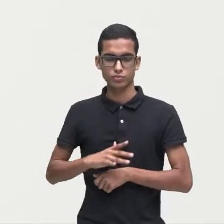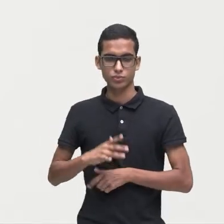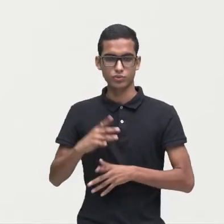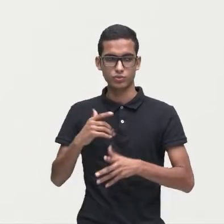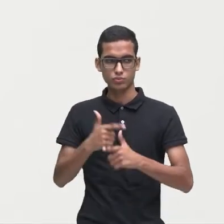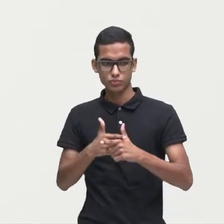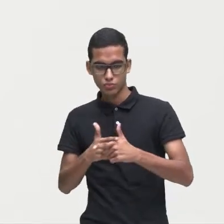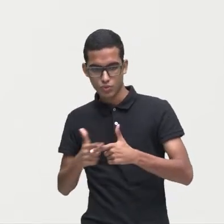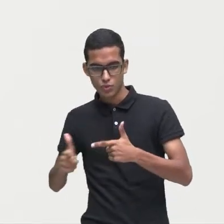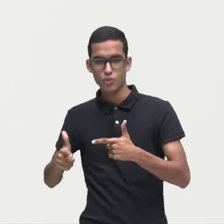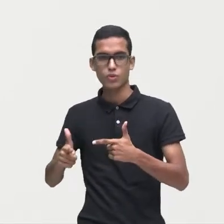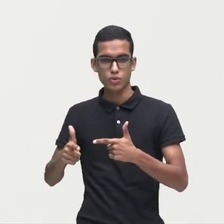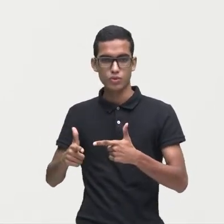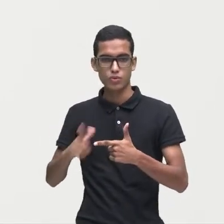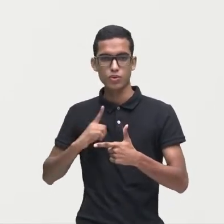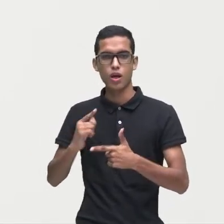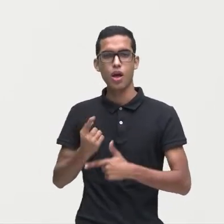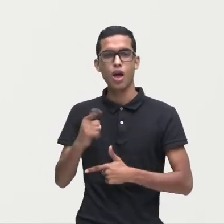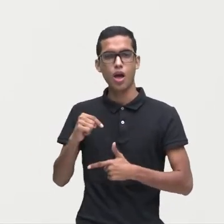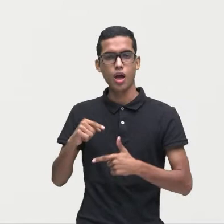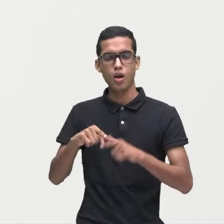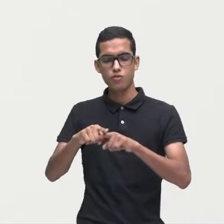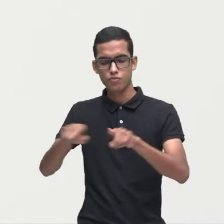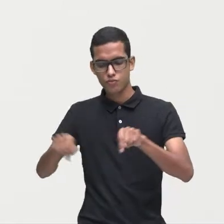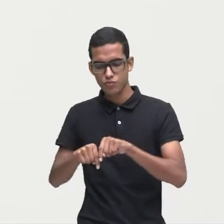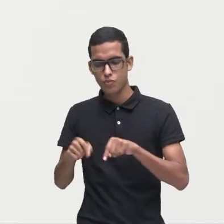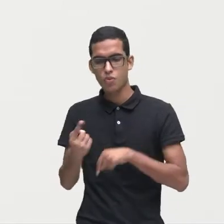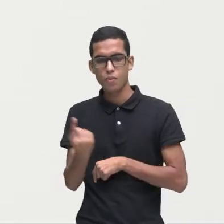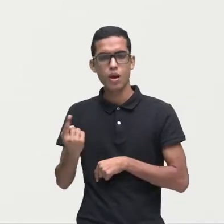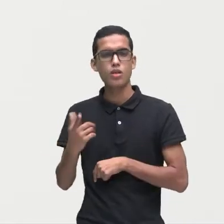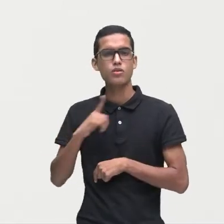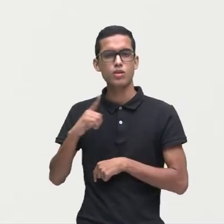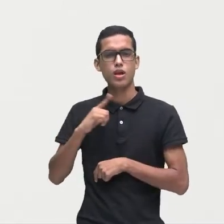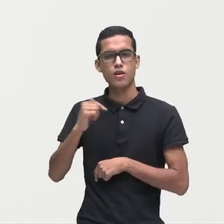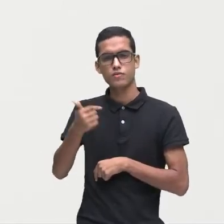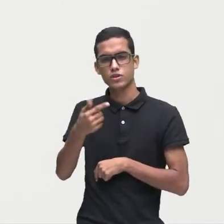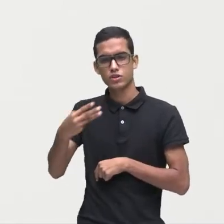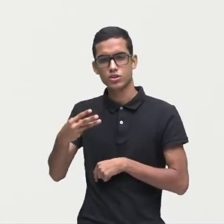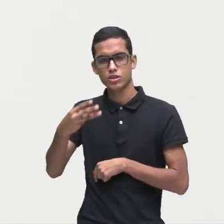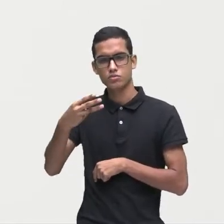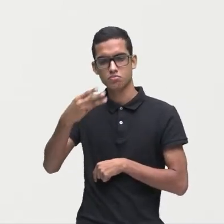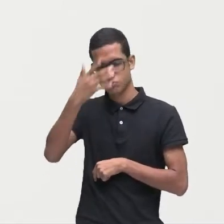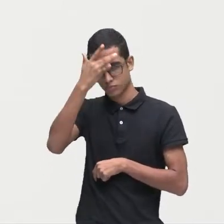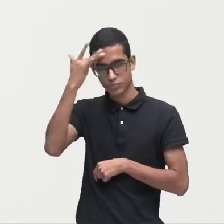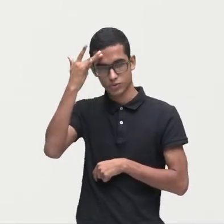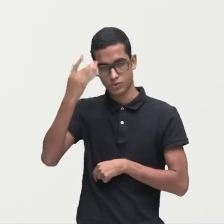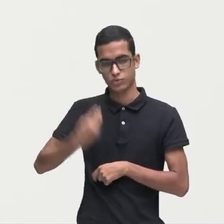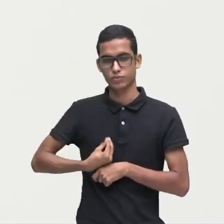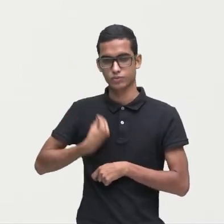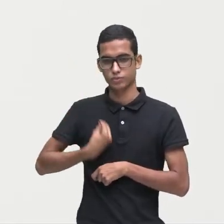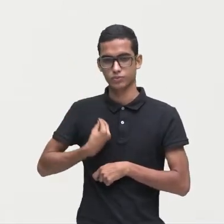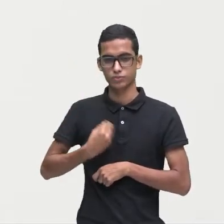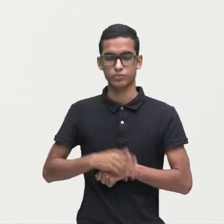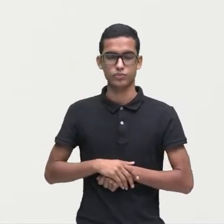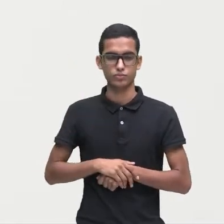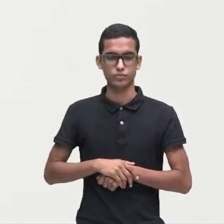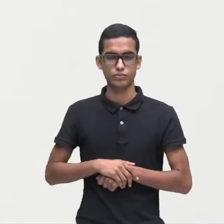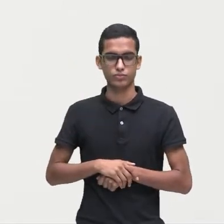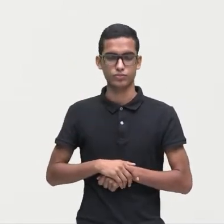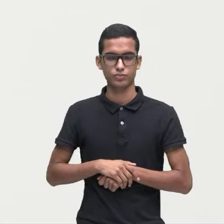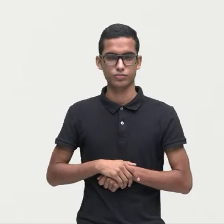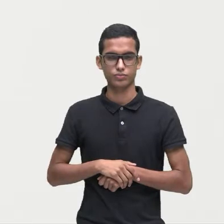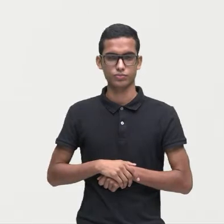23,72 habitantes por quilômetro quadrado. Isso aqui é a estimativa da nossa